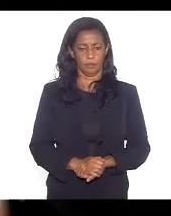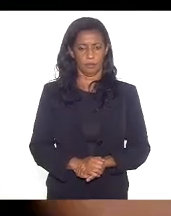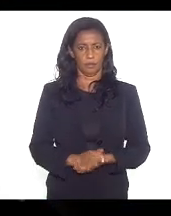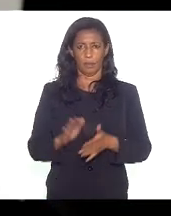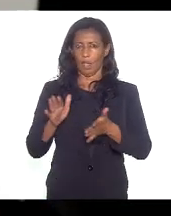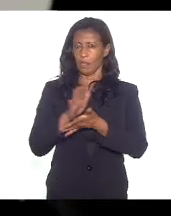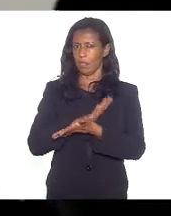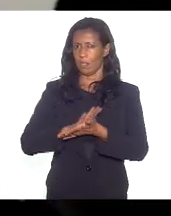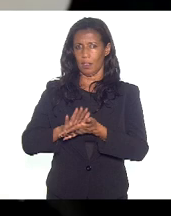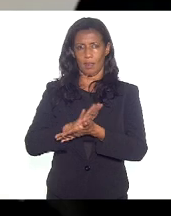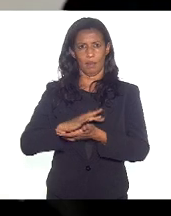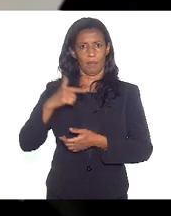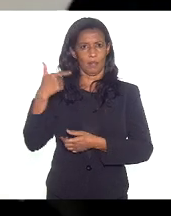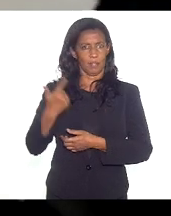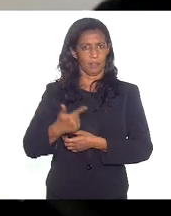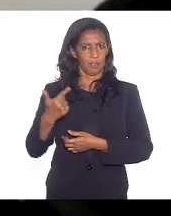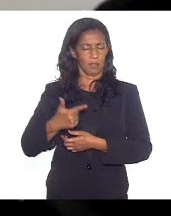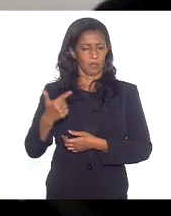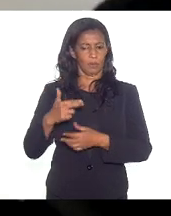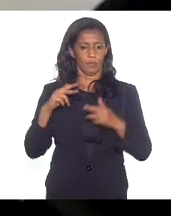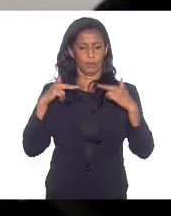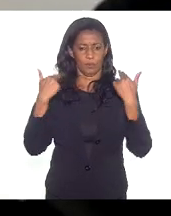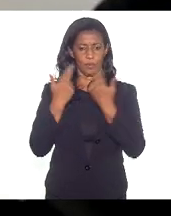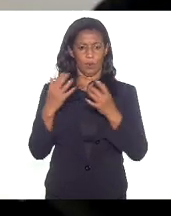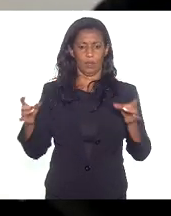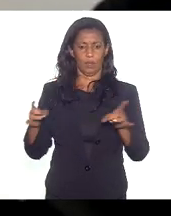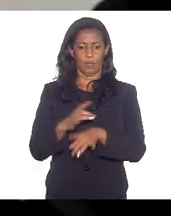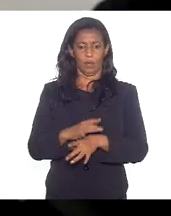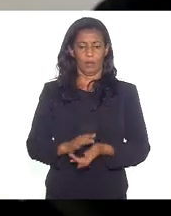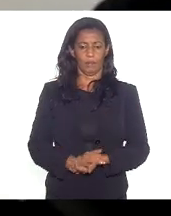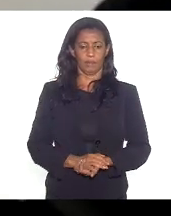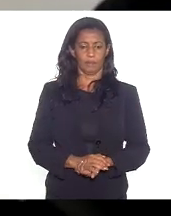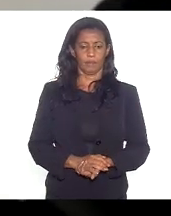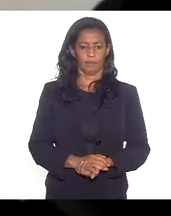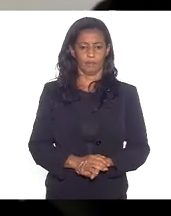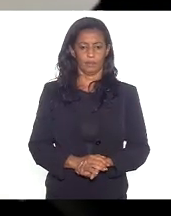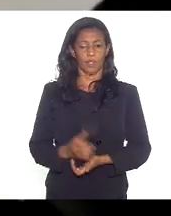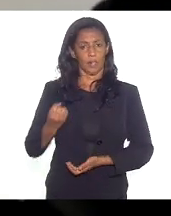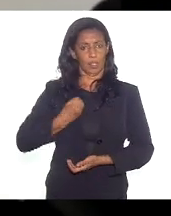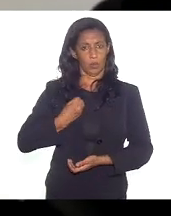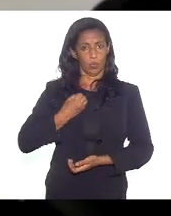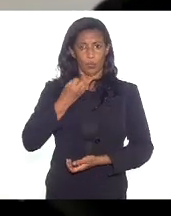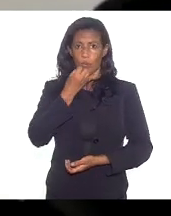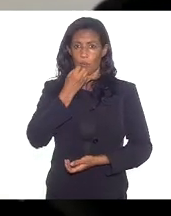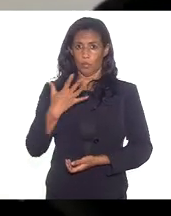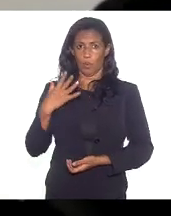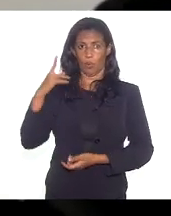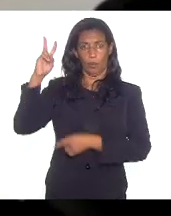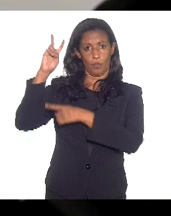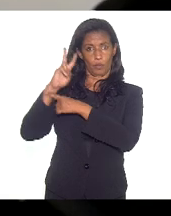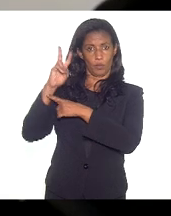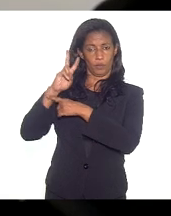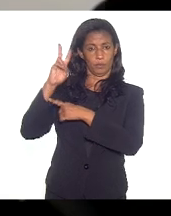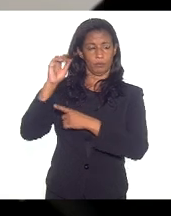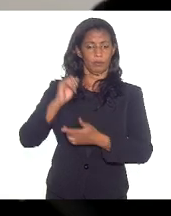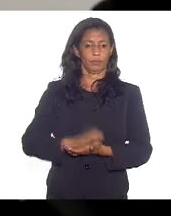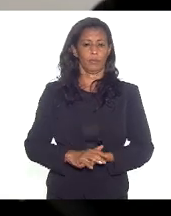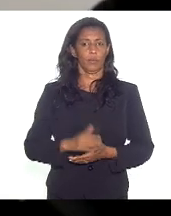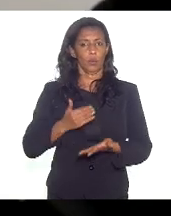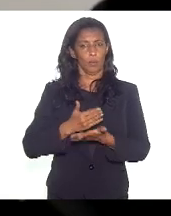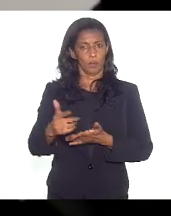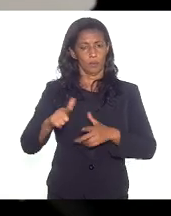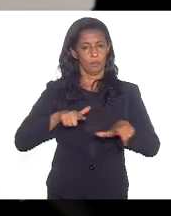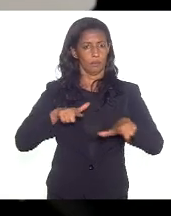Nada mais a tratar na segunda sessão extraordinária do dia, mesmo está encerrada. Havendo um número legal sobre a proteção de Deus, iniciamos os nossos